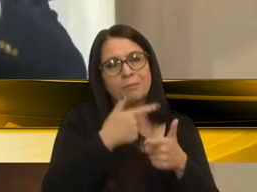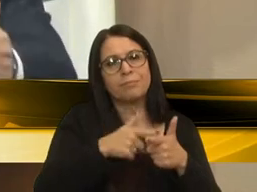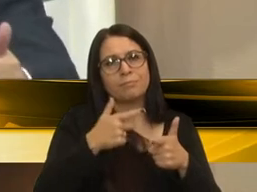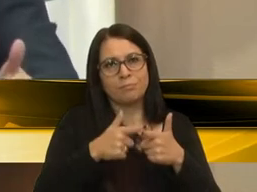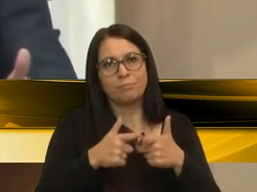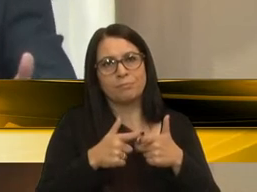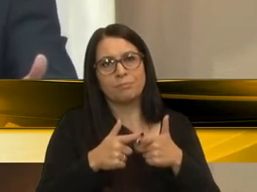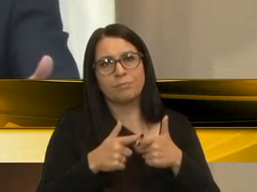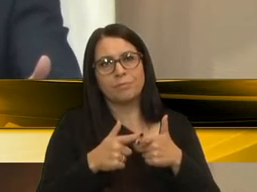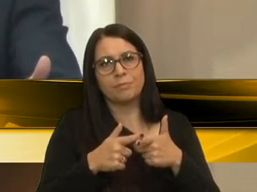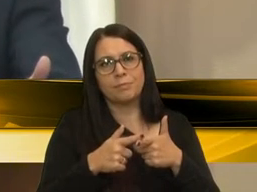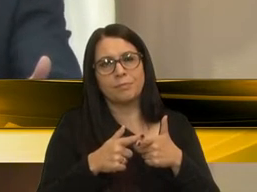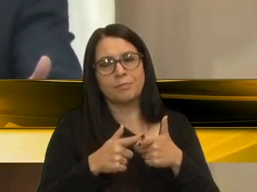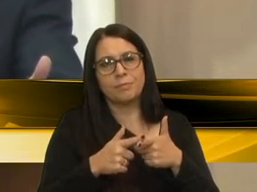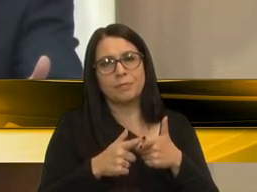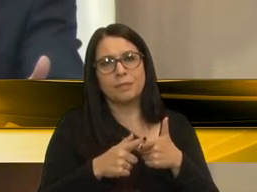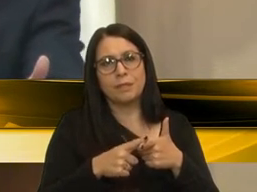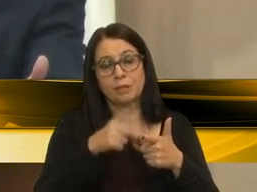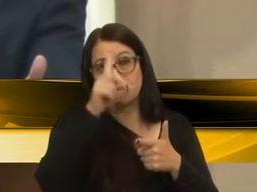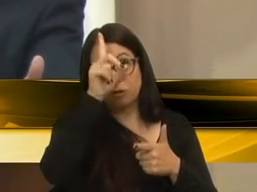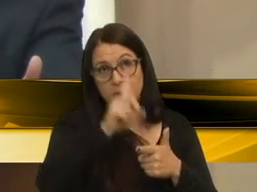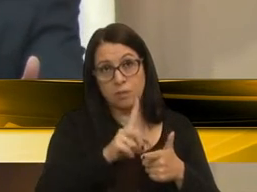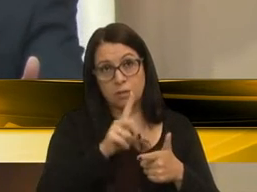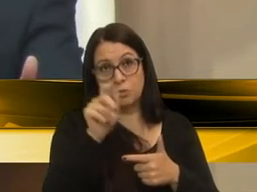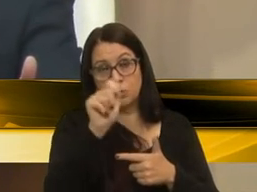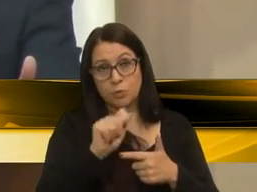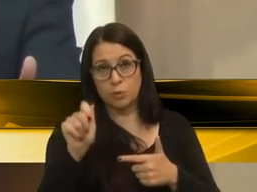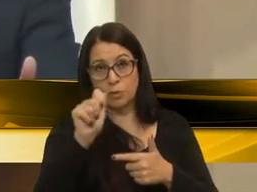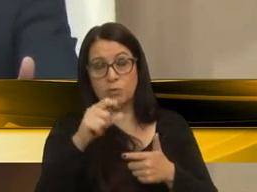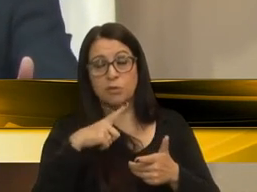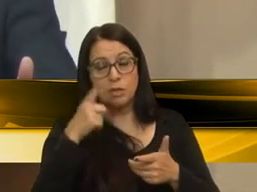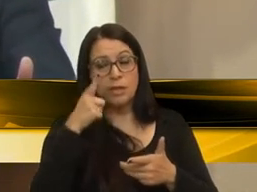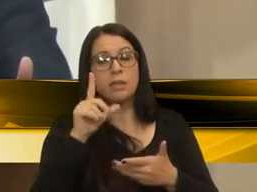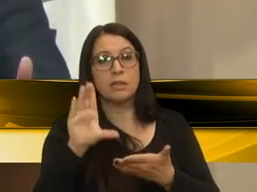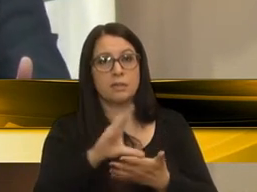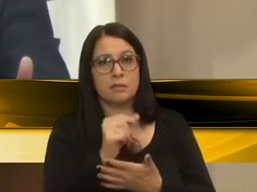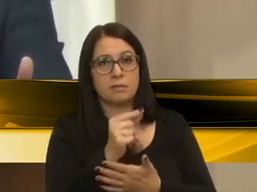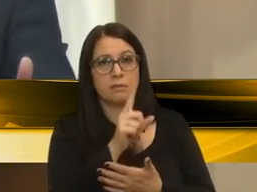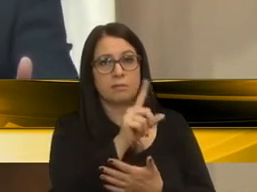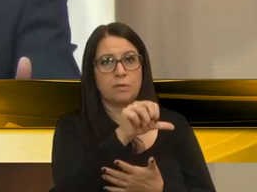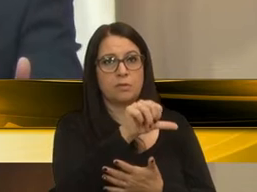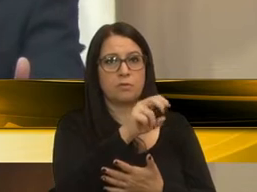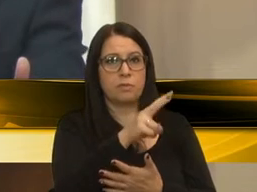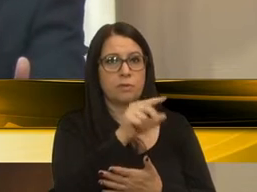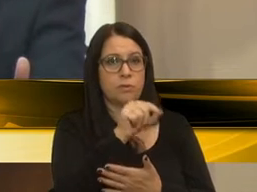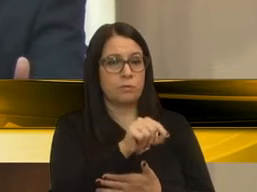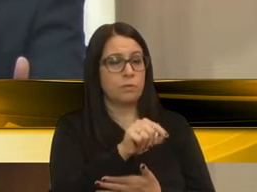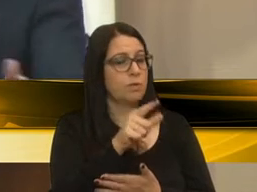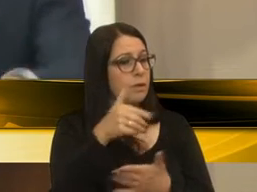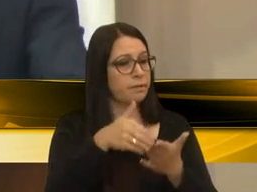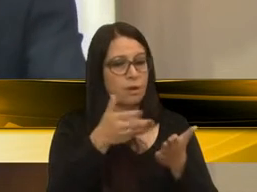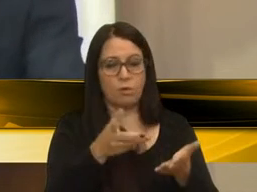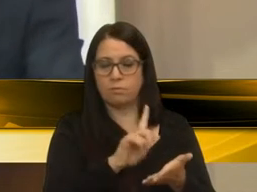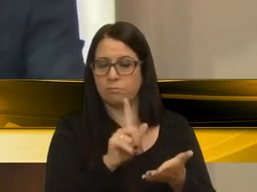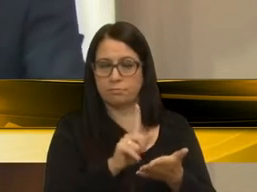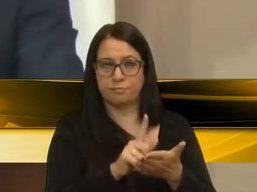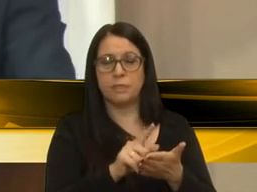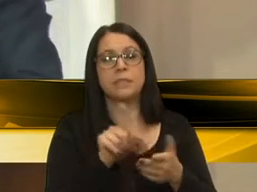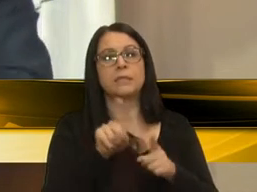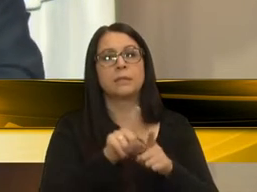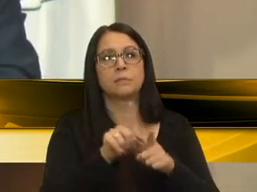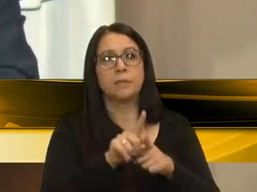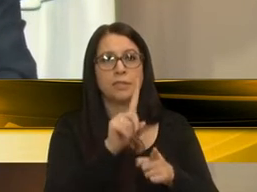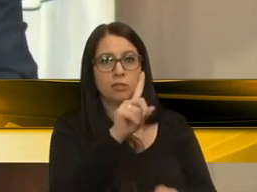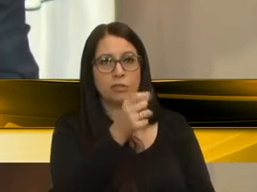de direito desta associação, de receber esta verba de 192 mil, que até então não recebeu, de receber essa